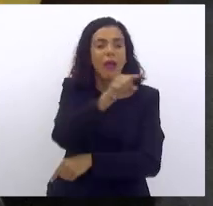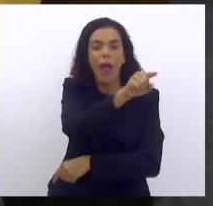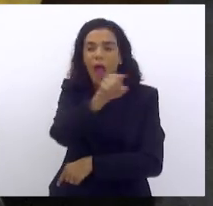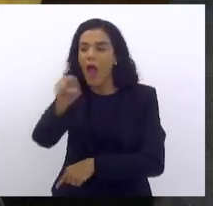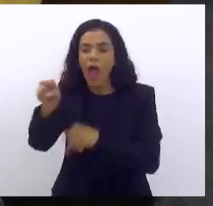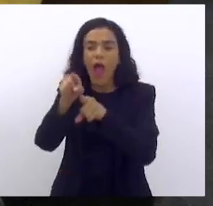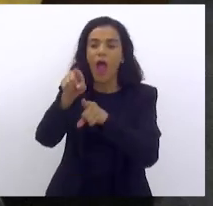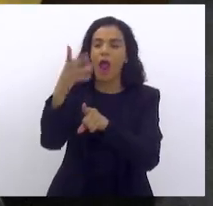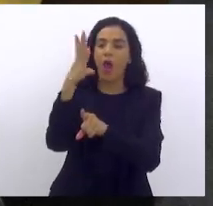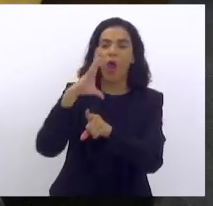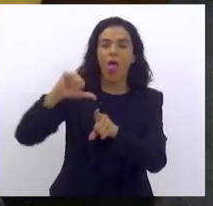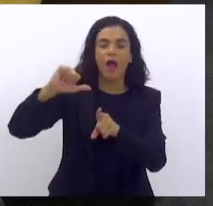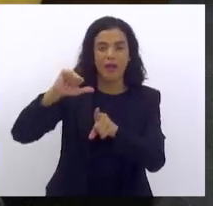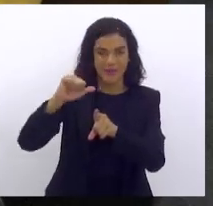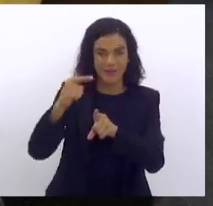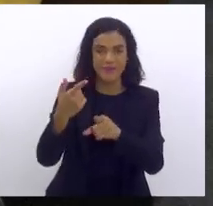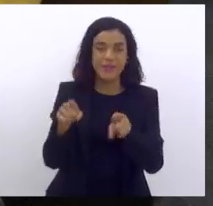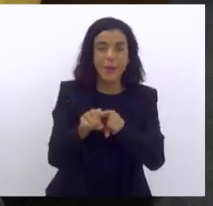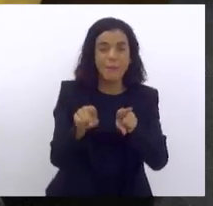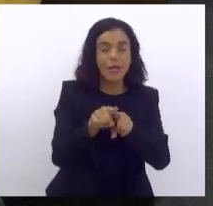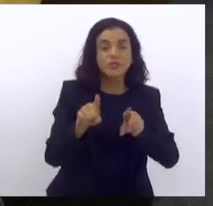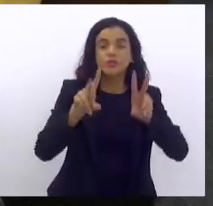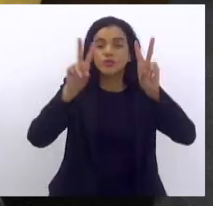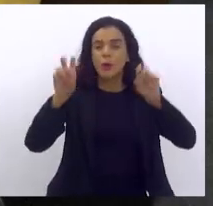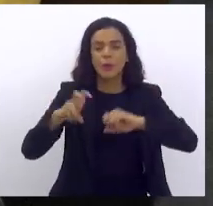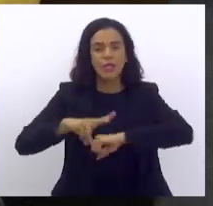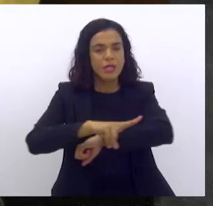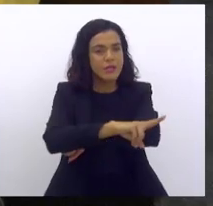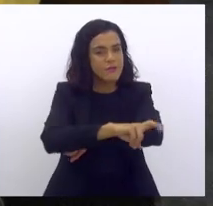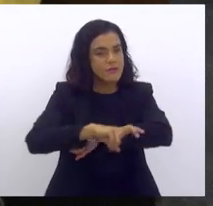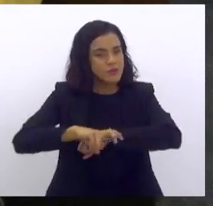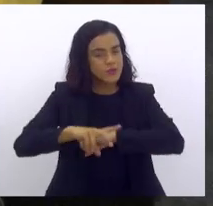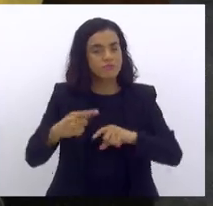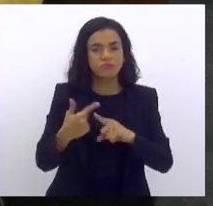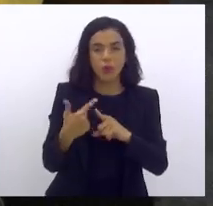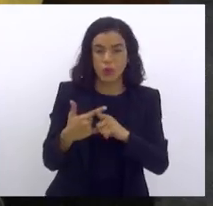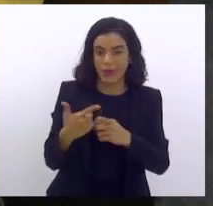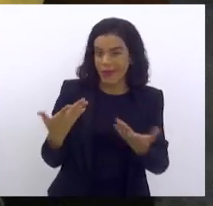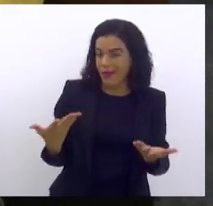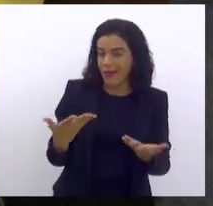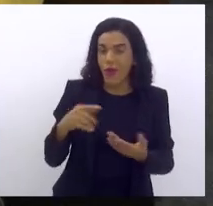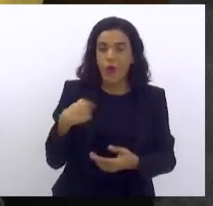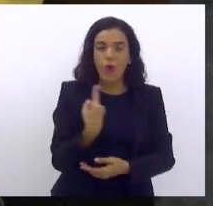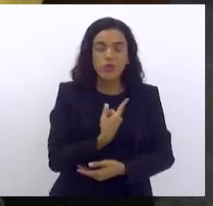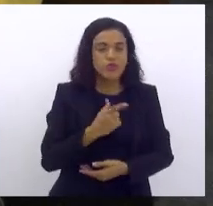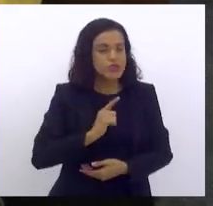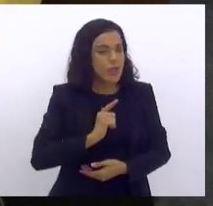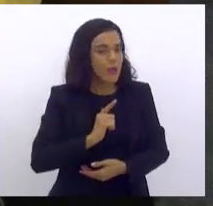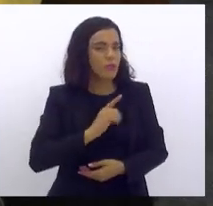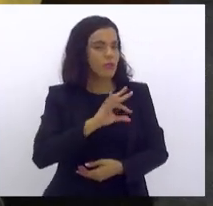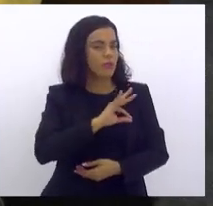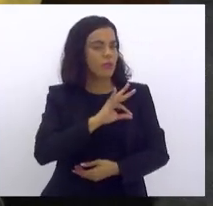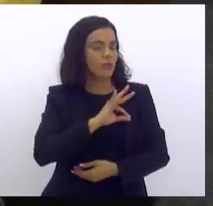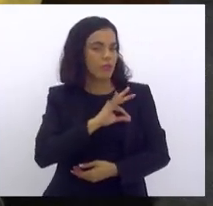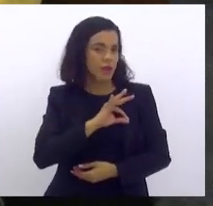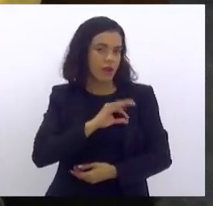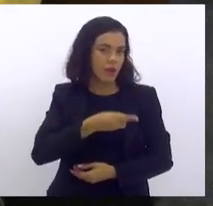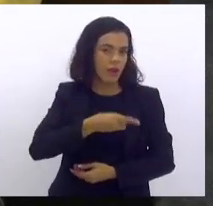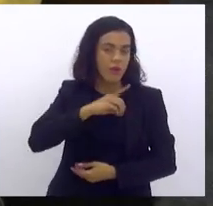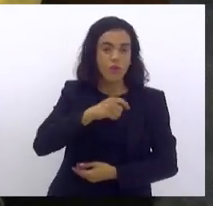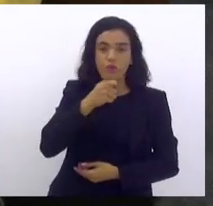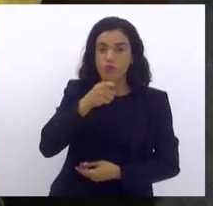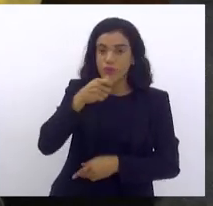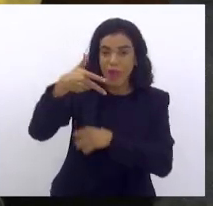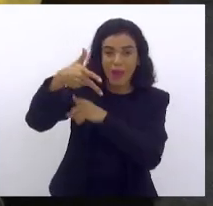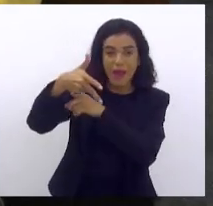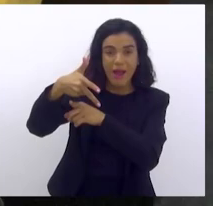gente precisa falar, inclusive, de infraestrutura, senhor presidente. Afinal de contas, temos hoje delegacias que sequer têm uma câmera